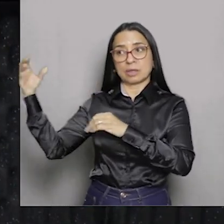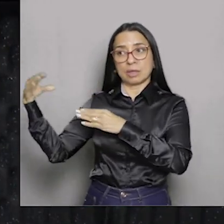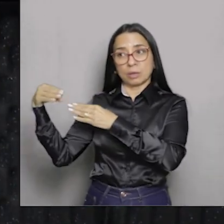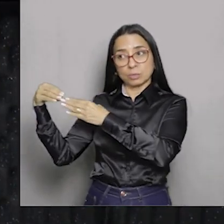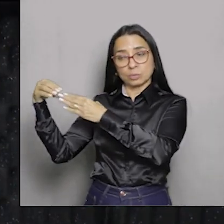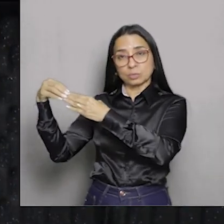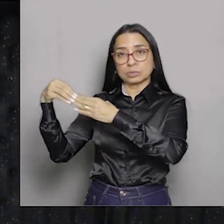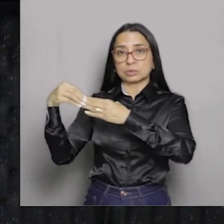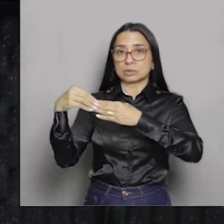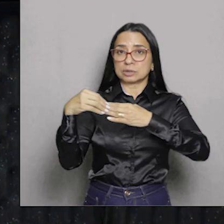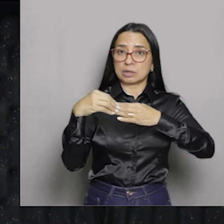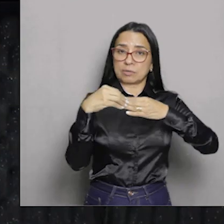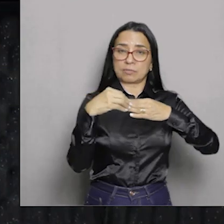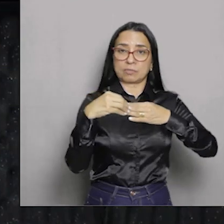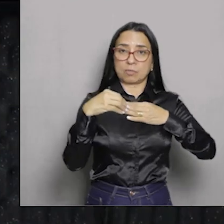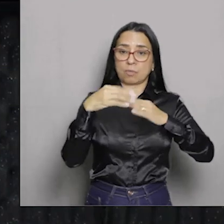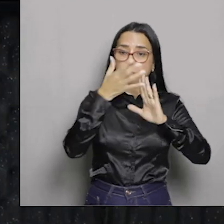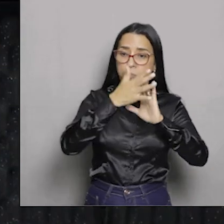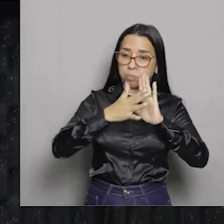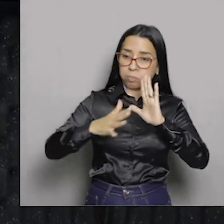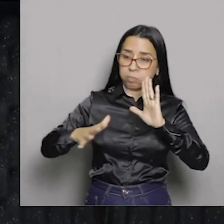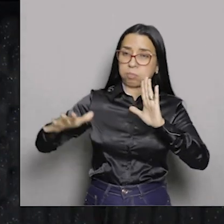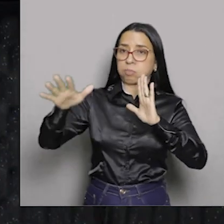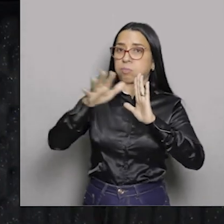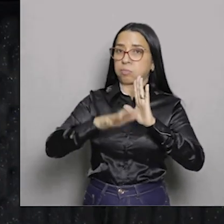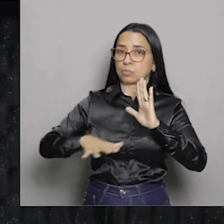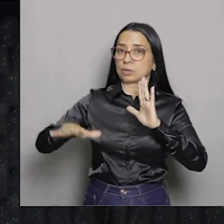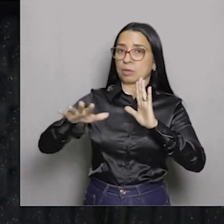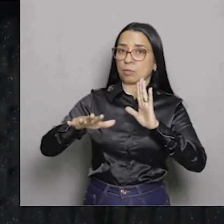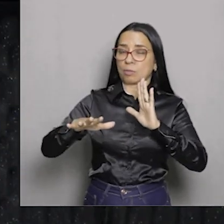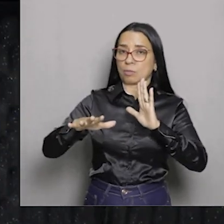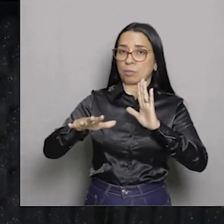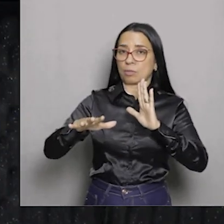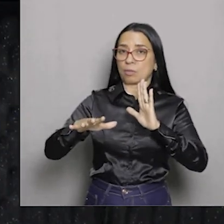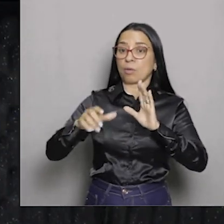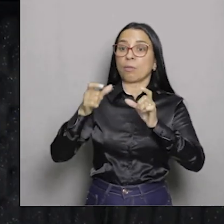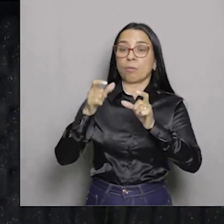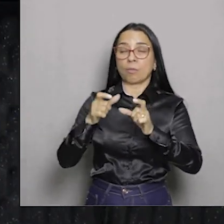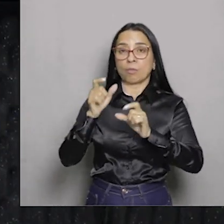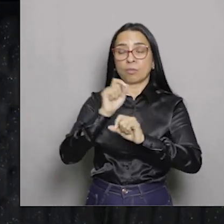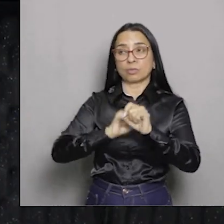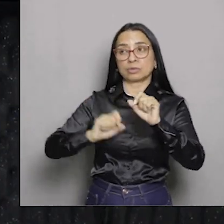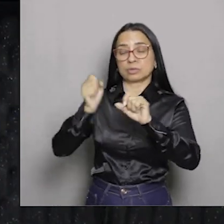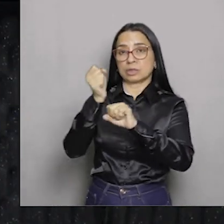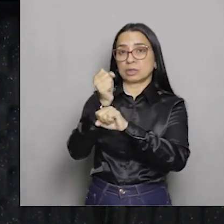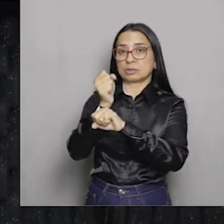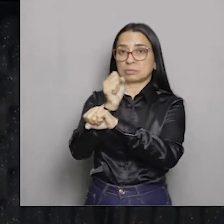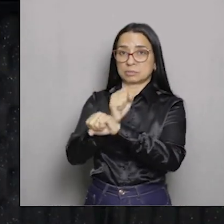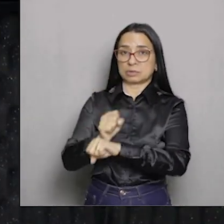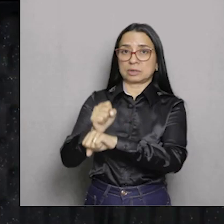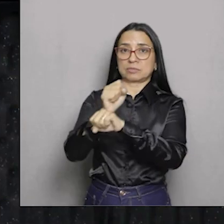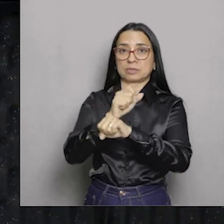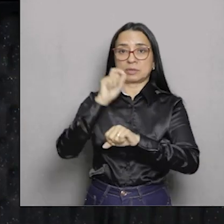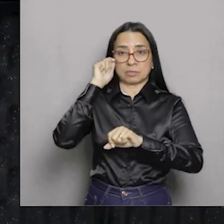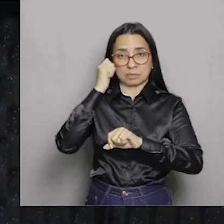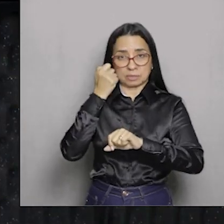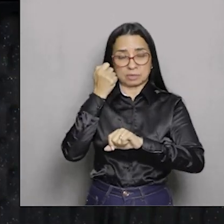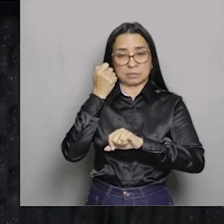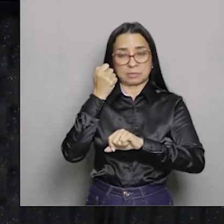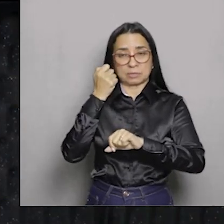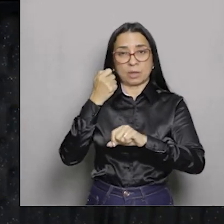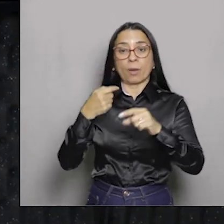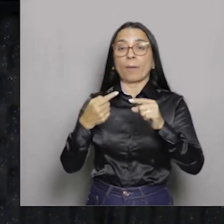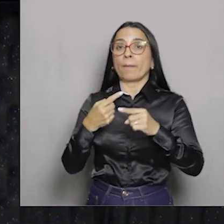internacional do transatlântico, onde essa escravidão africana, porque o fragmento discute a